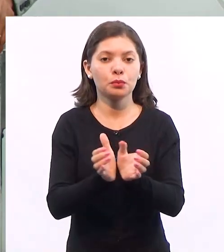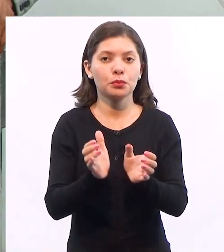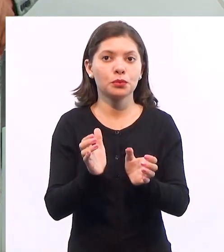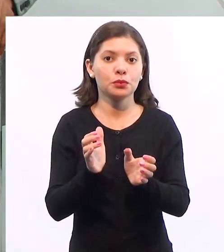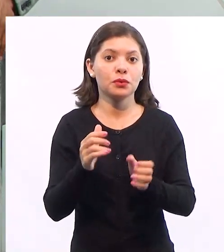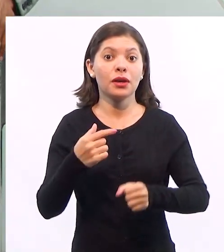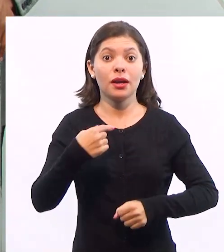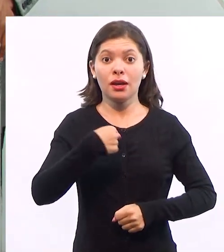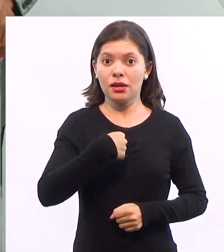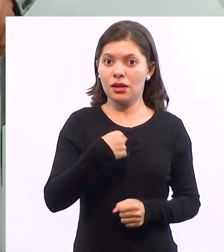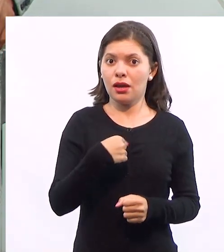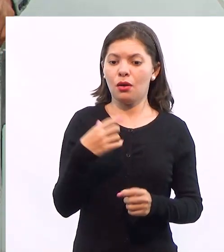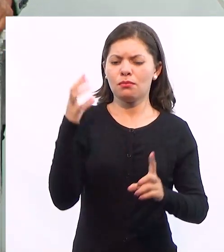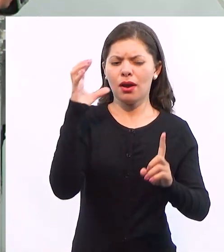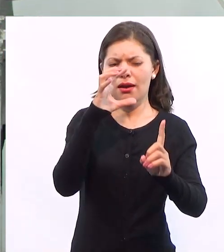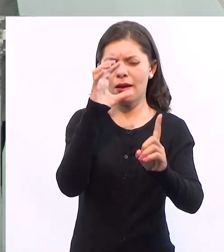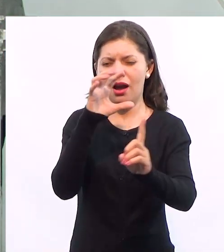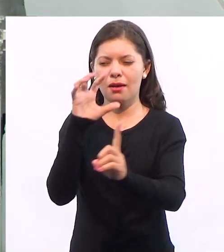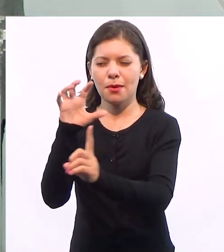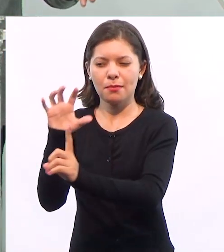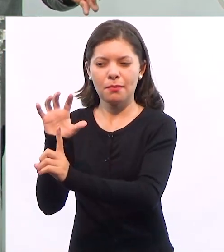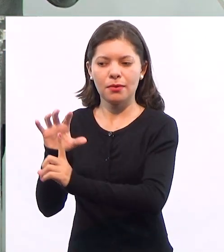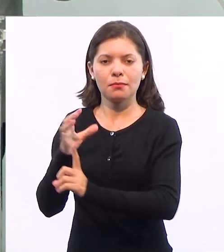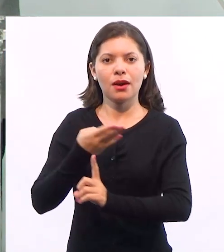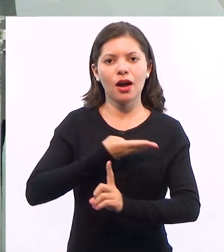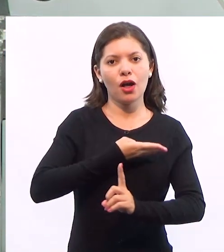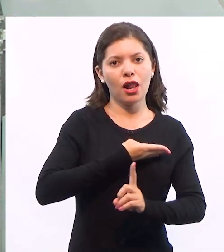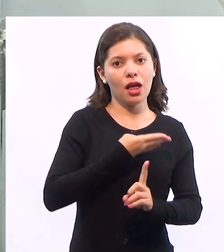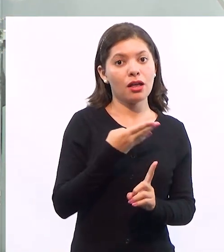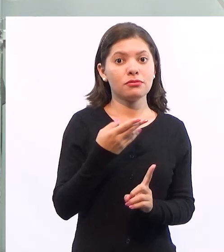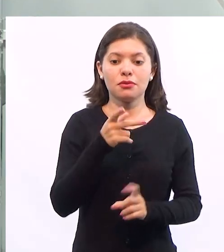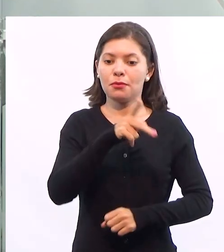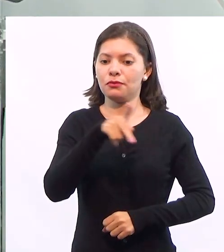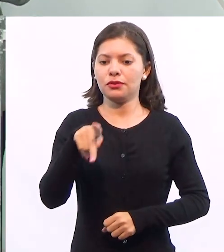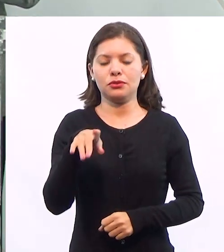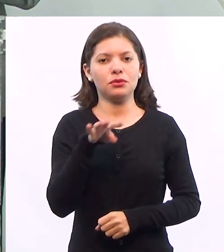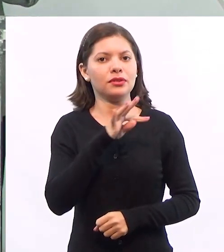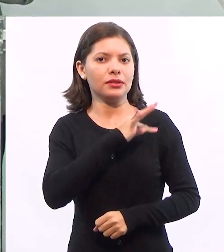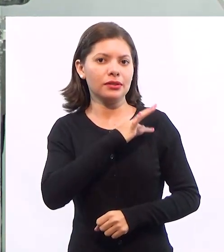poderia influenciar outros colegas, professores ou servidores técnicos,